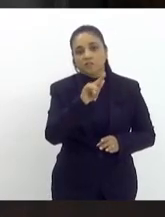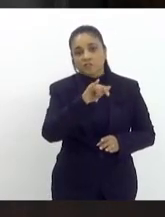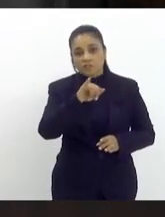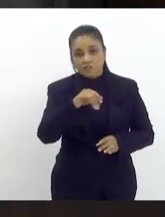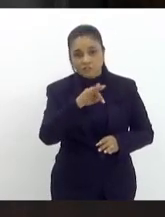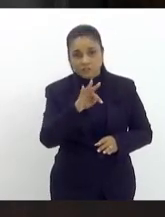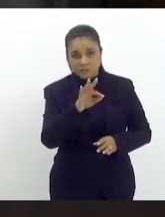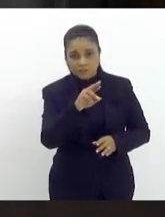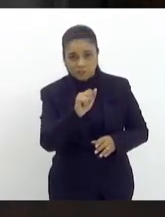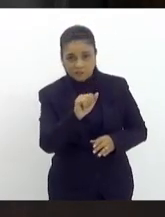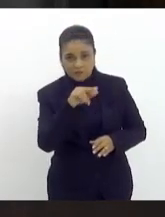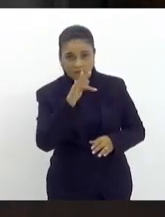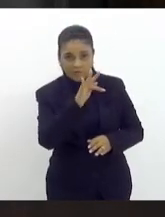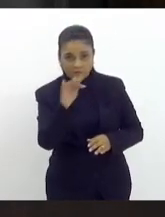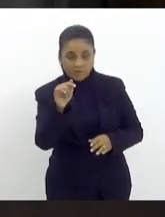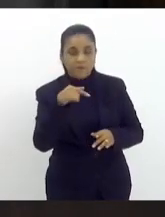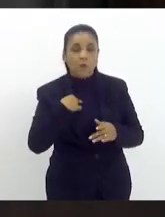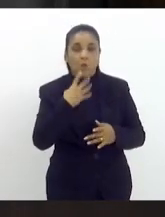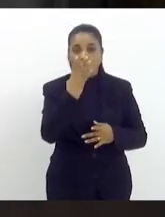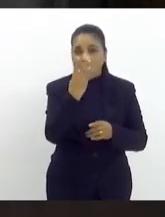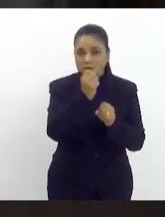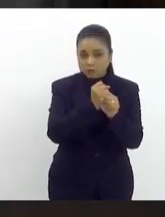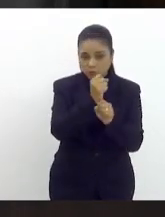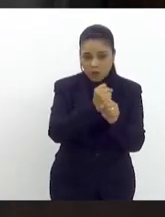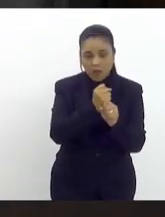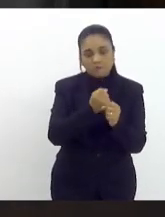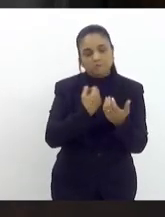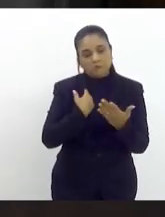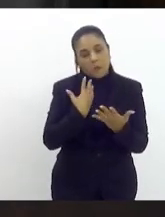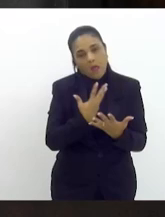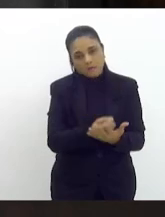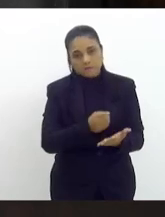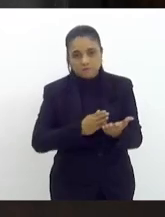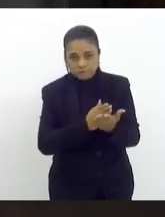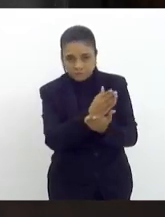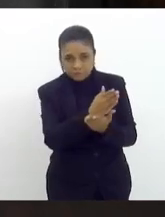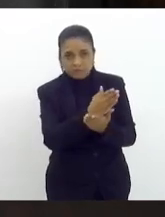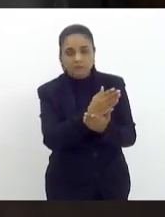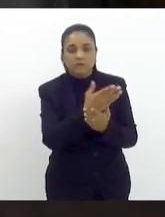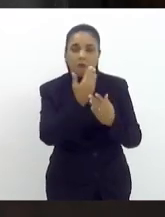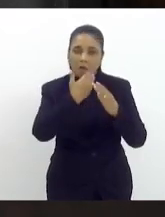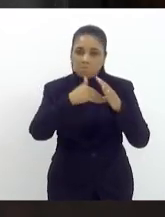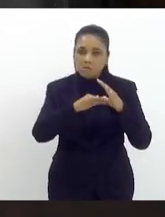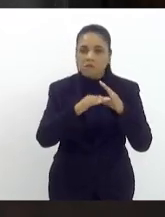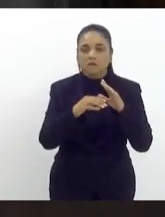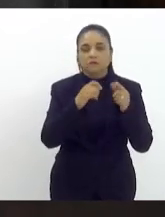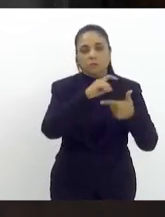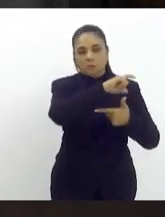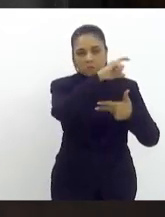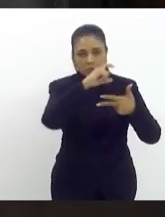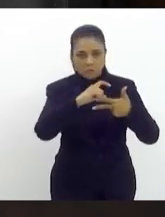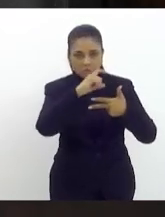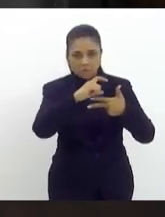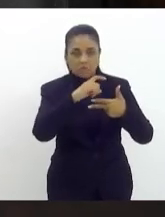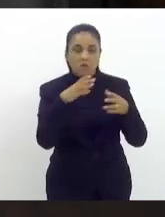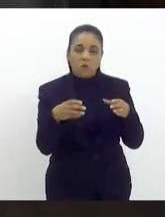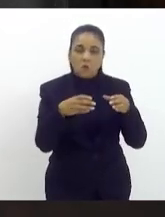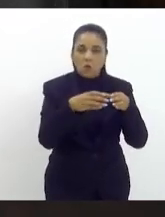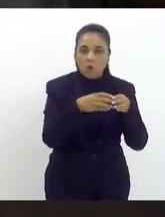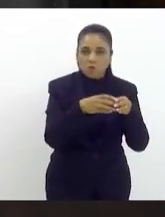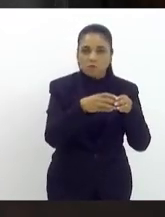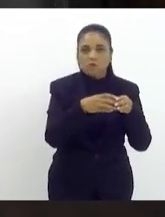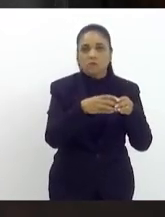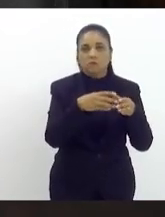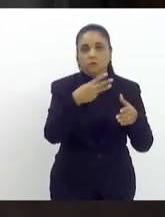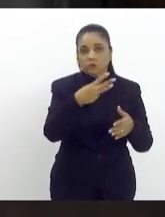razão do exposto, meu parecer é favorável à mensagem 6 de 2023 do Poder Executivo. Sala das Comissões,